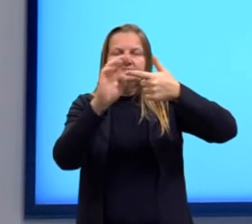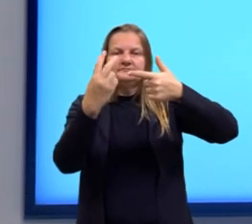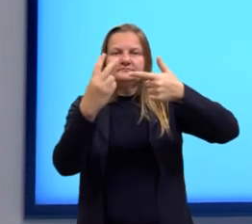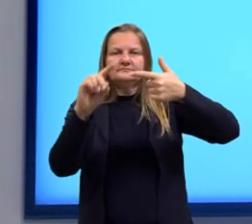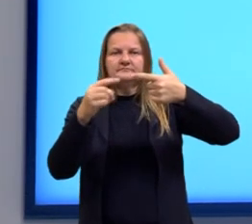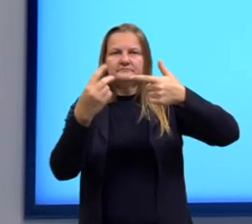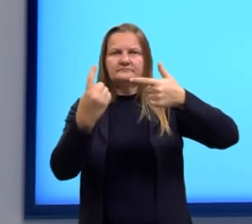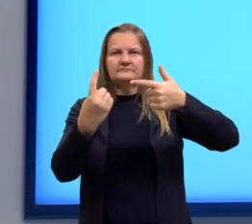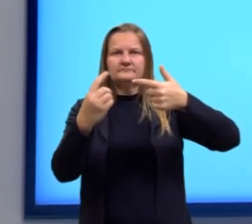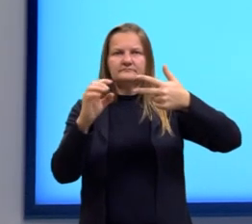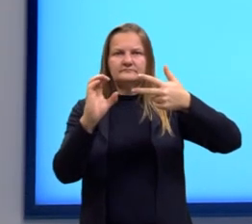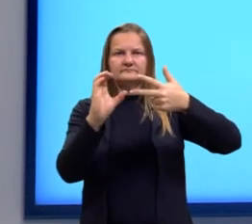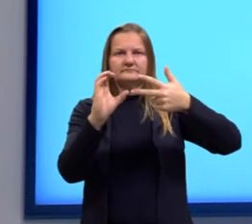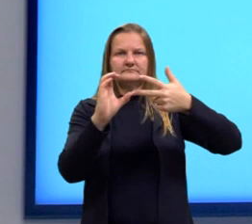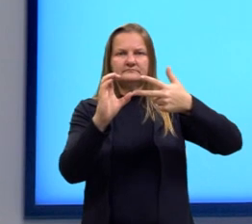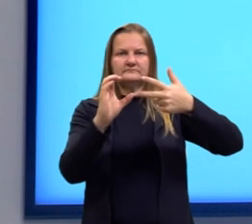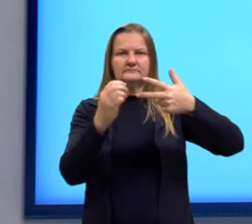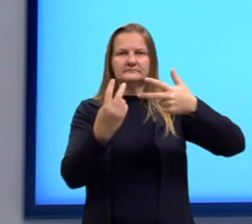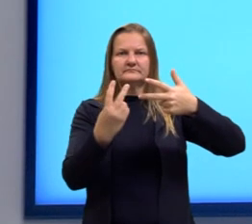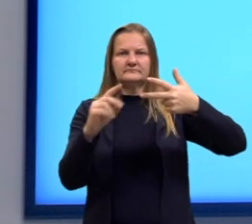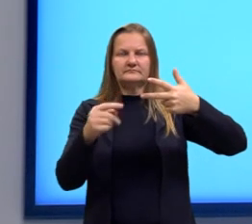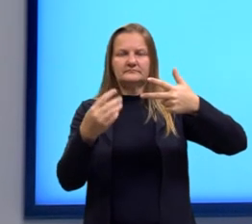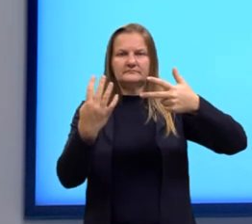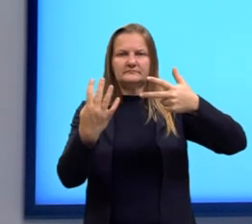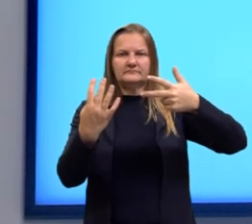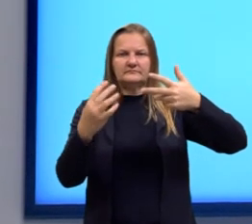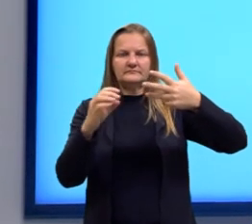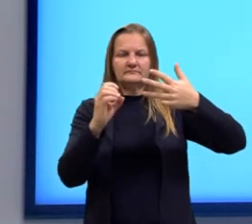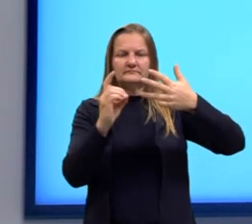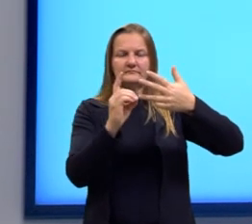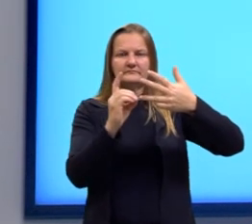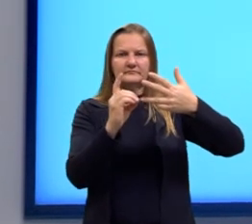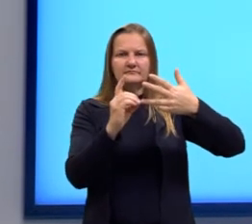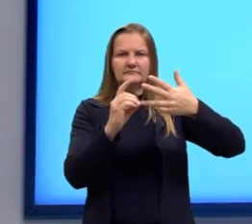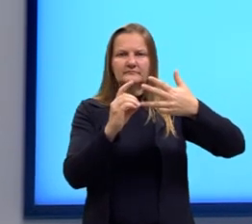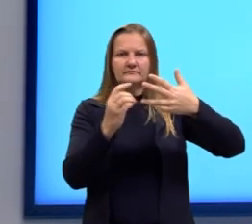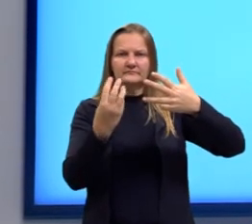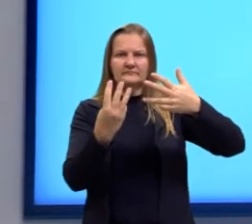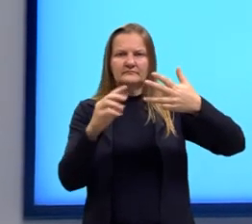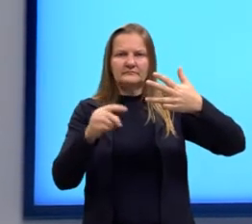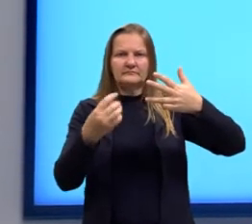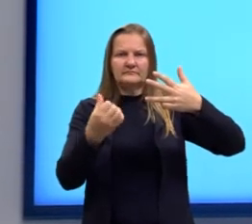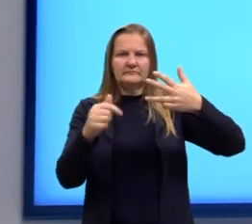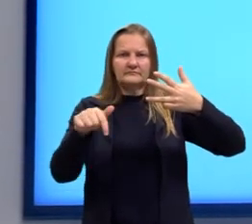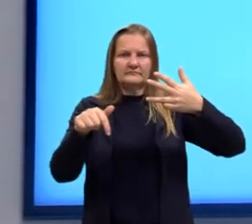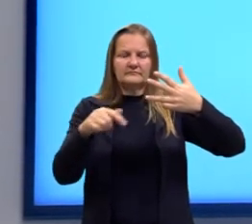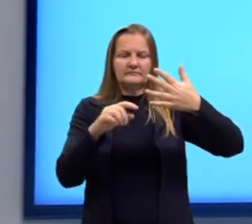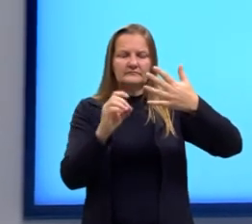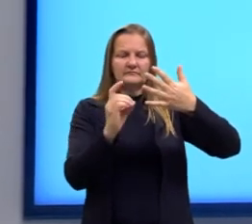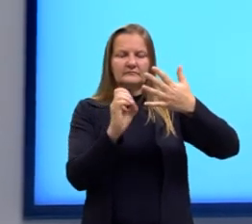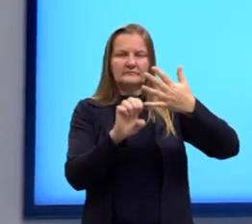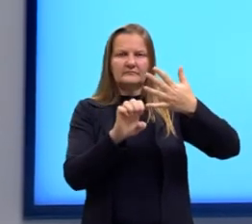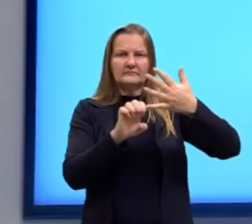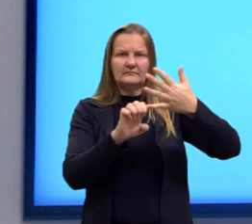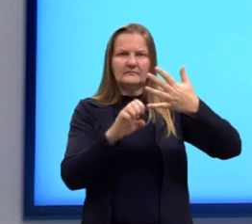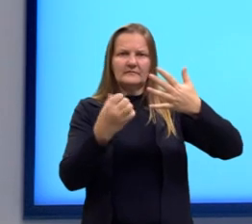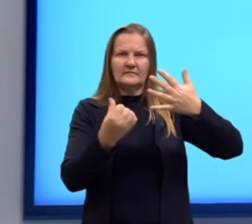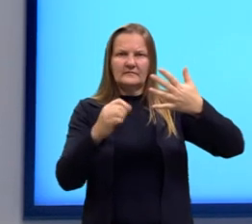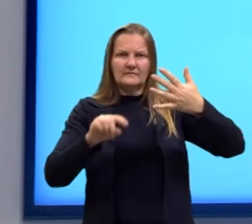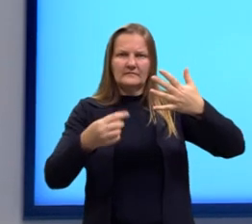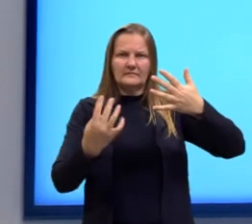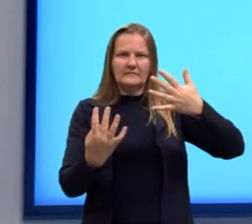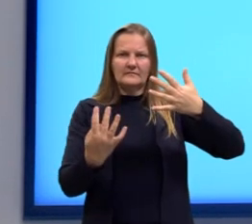B 2,1 metros e 2,48 de 3,7 e letra e